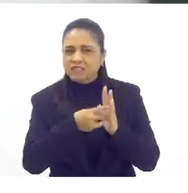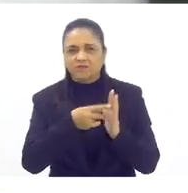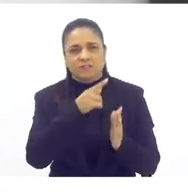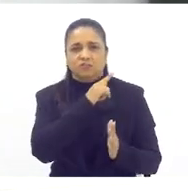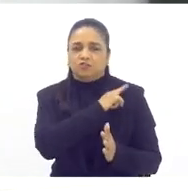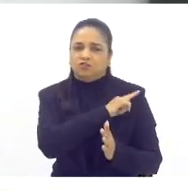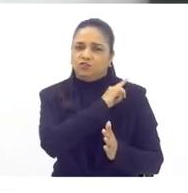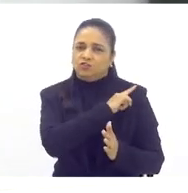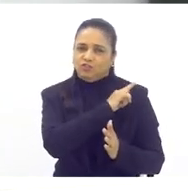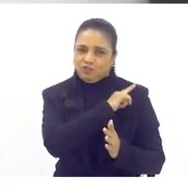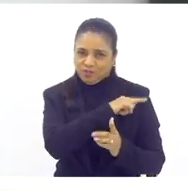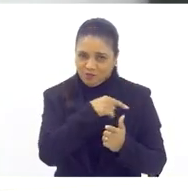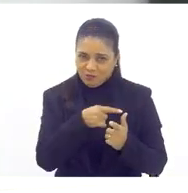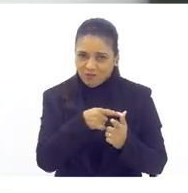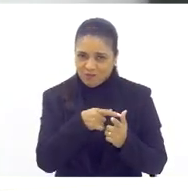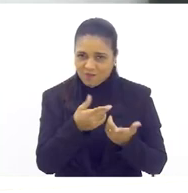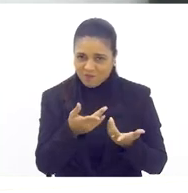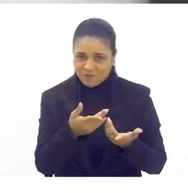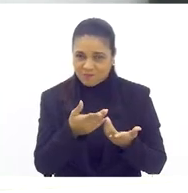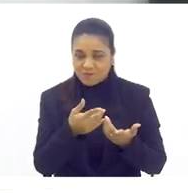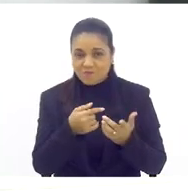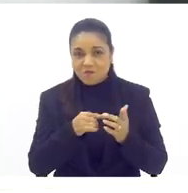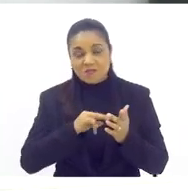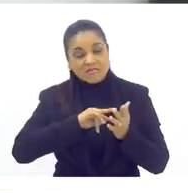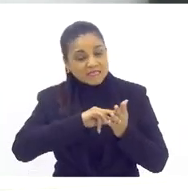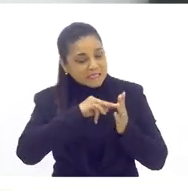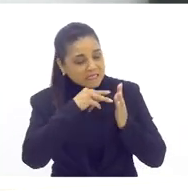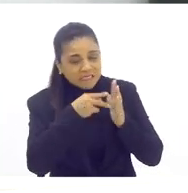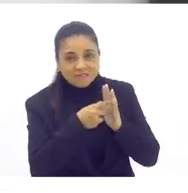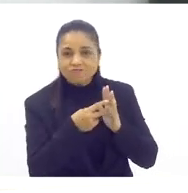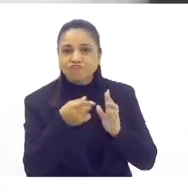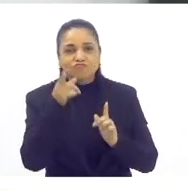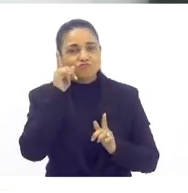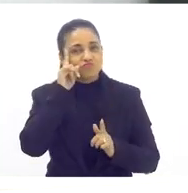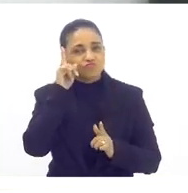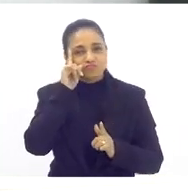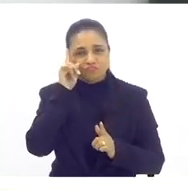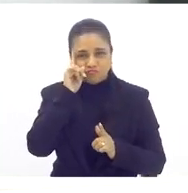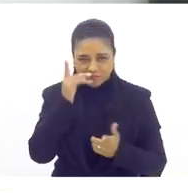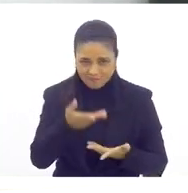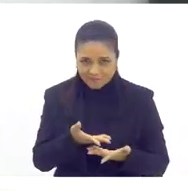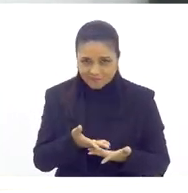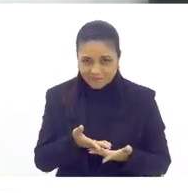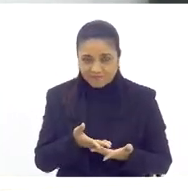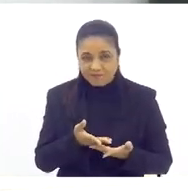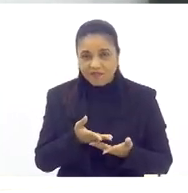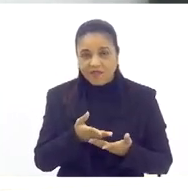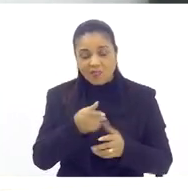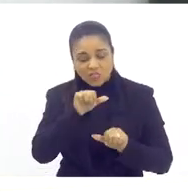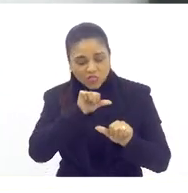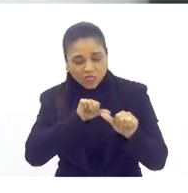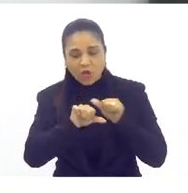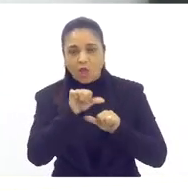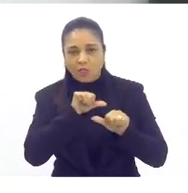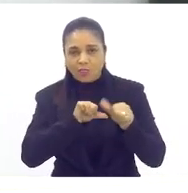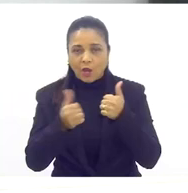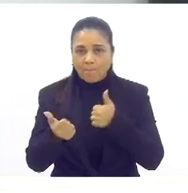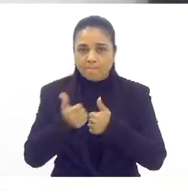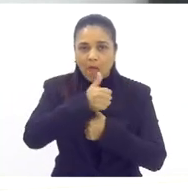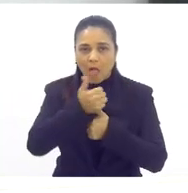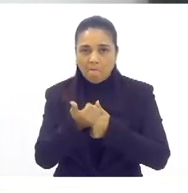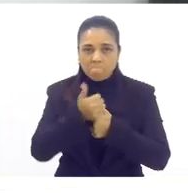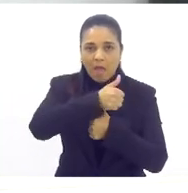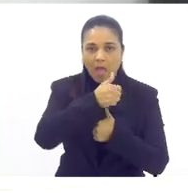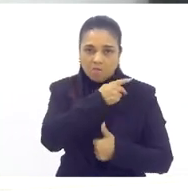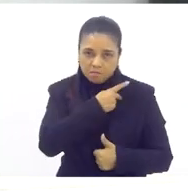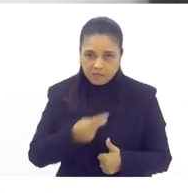se reflete muito significativamente no nosso dia a dia porque a cada troca de Presidente a gente já